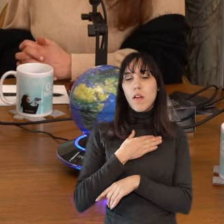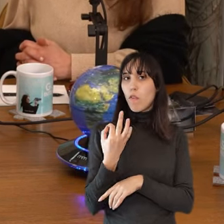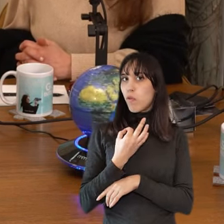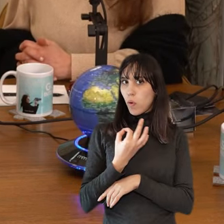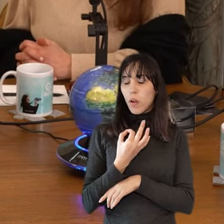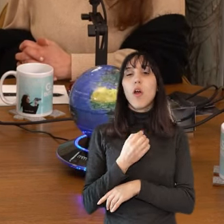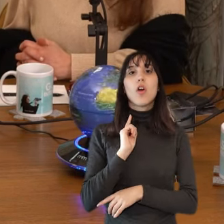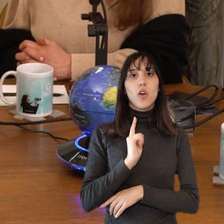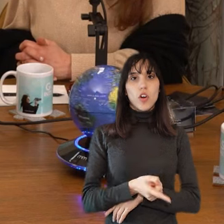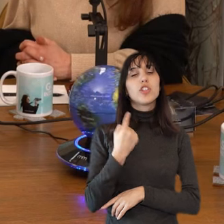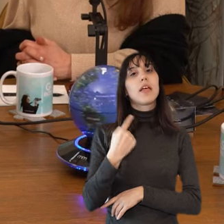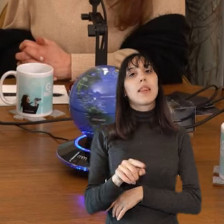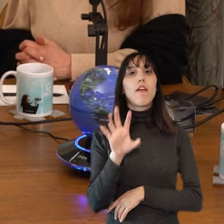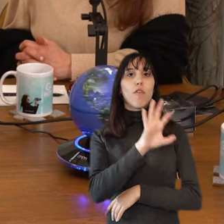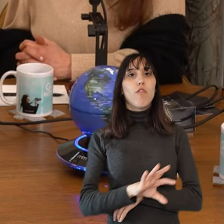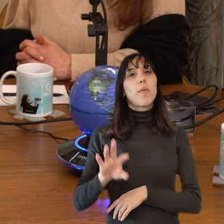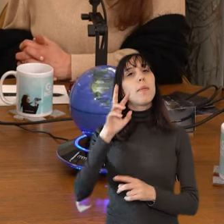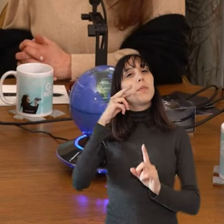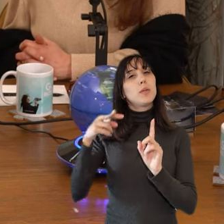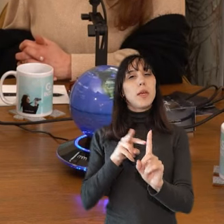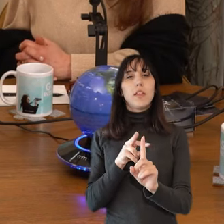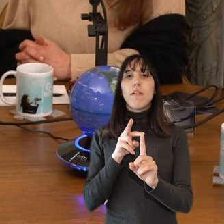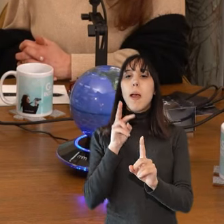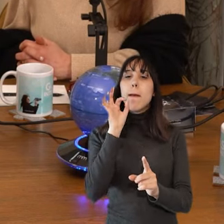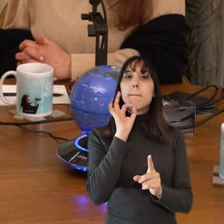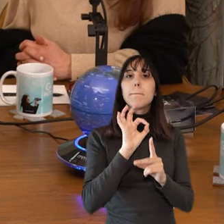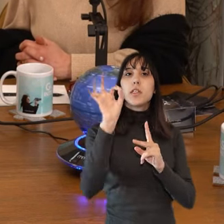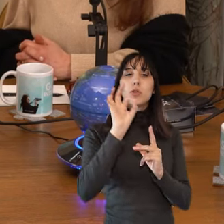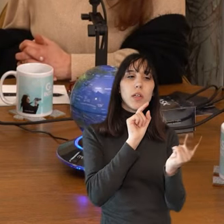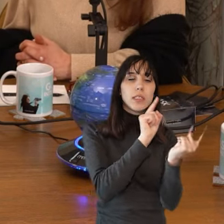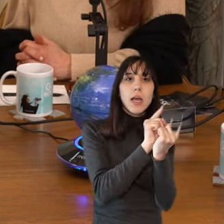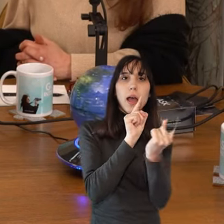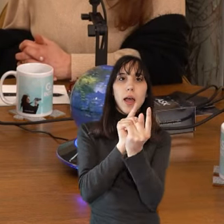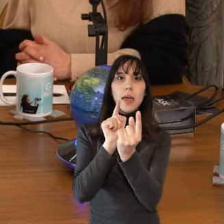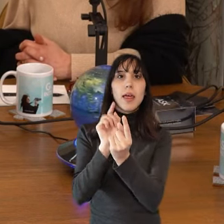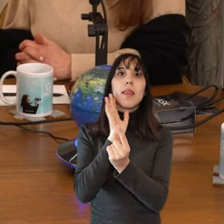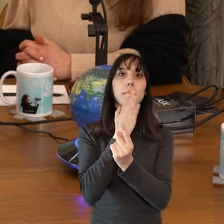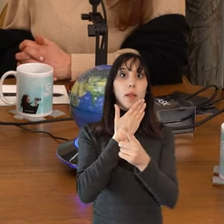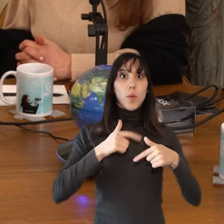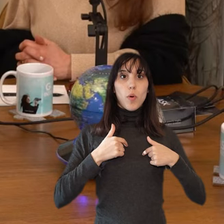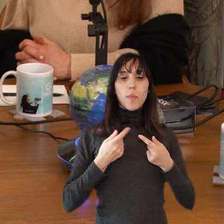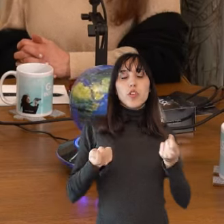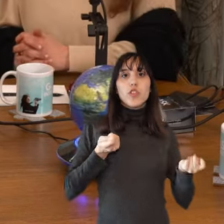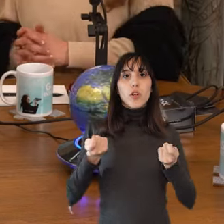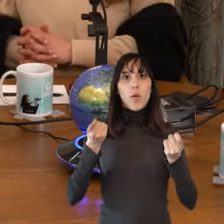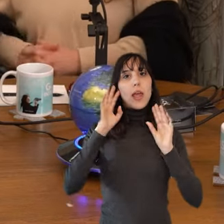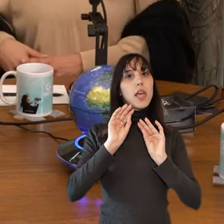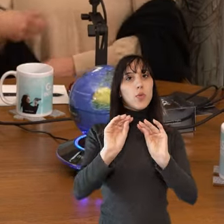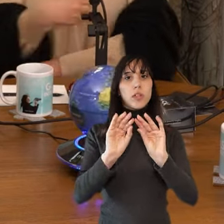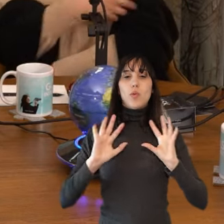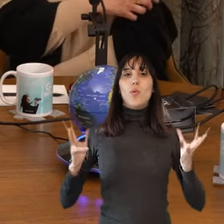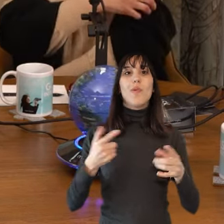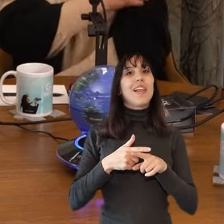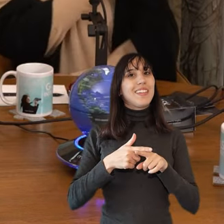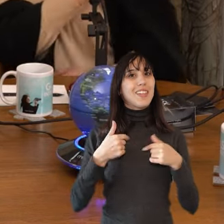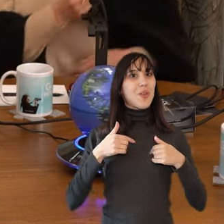pela escola é uma abordagem totalmente personalizada portanto faz parte da nossa missão transformar educação à escala Global por isso interessante